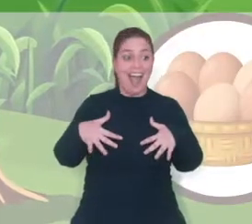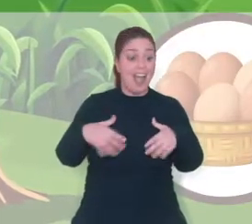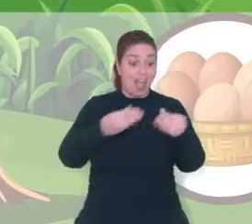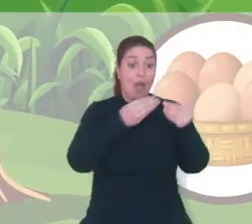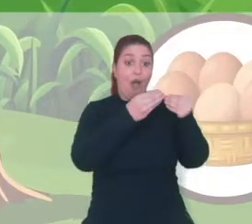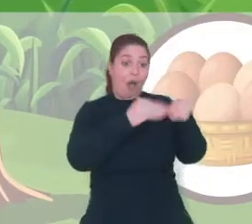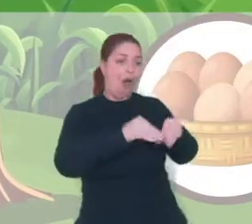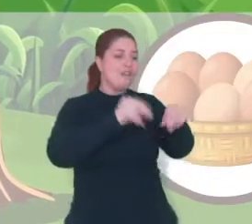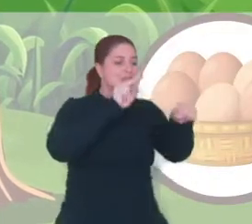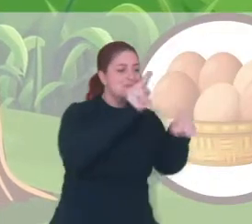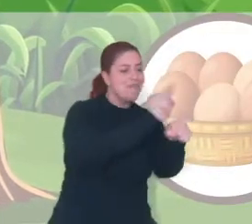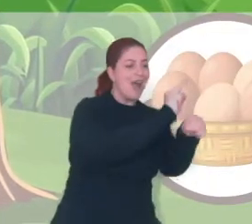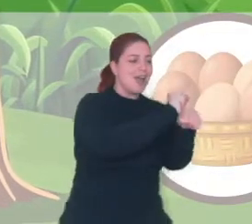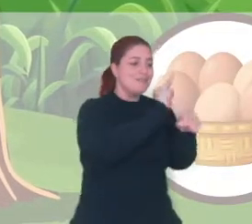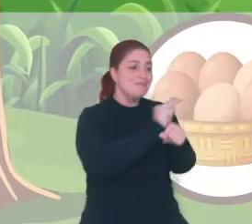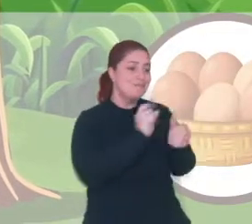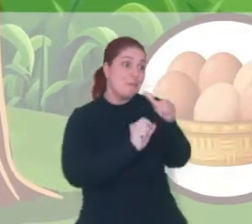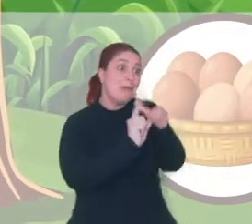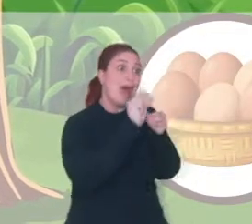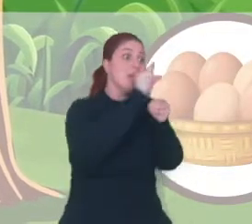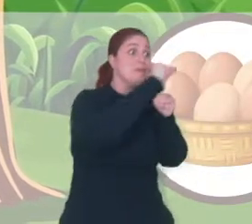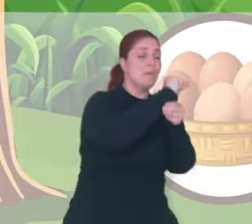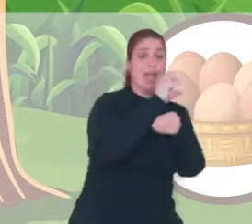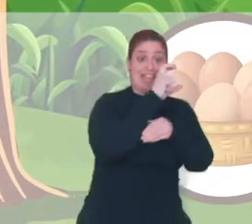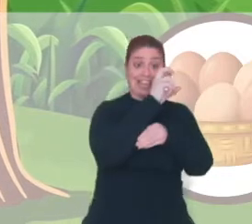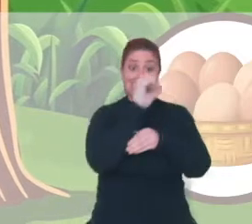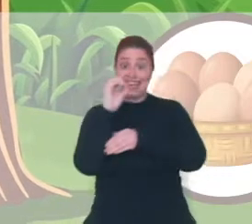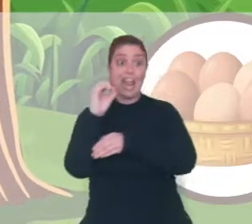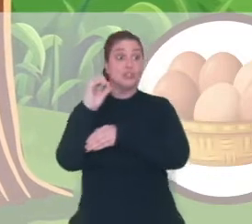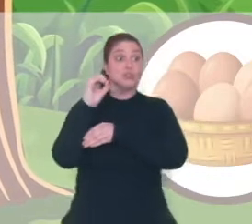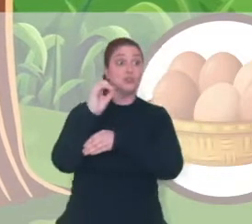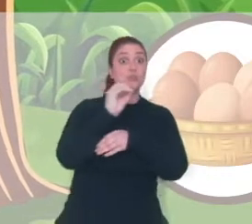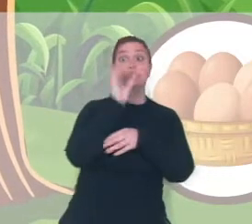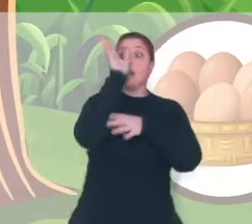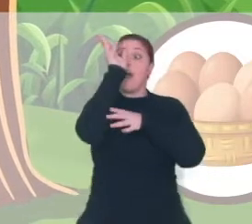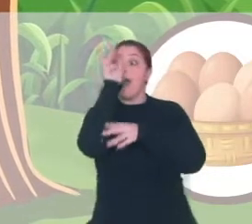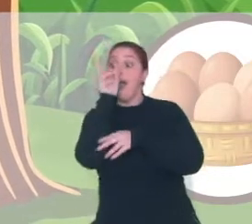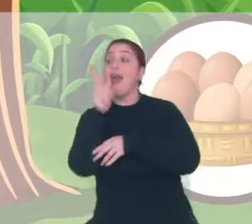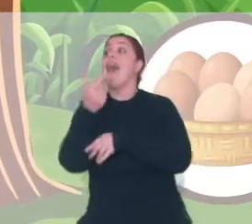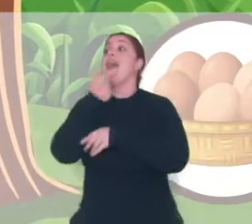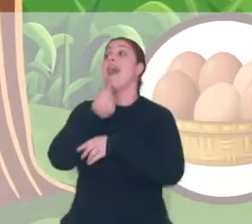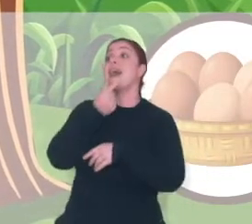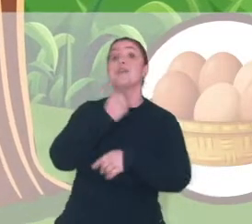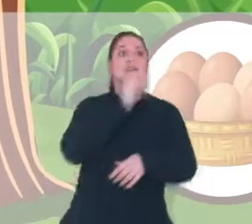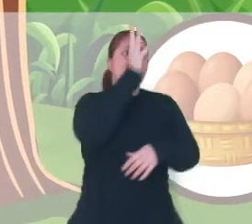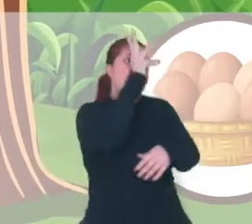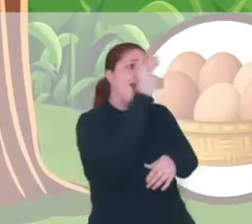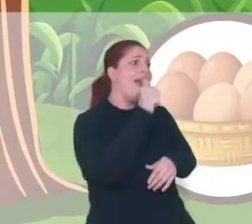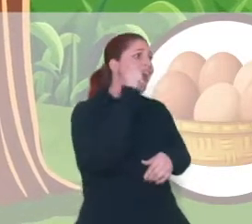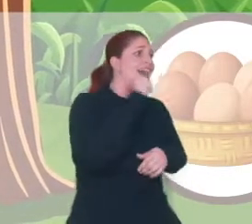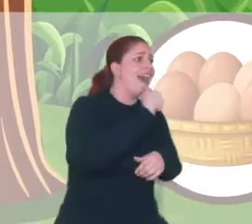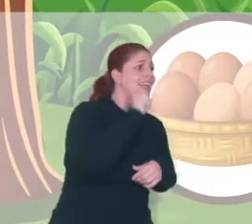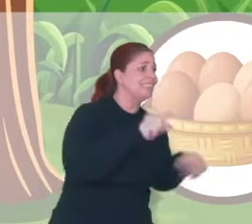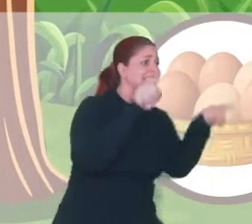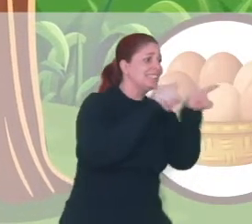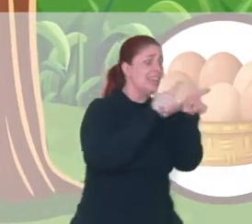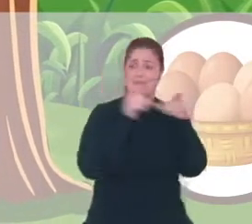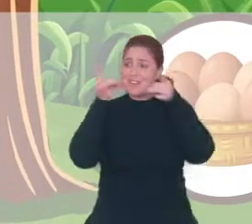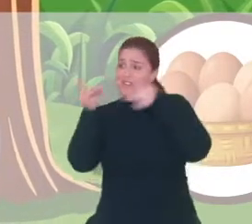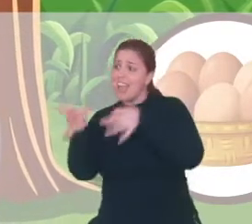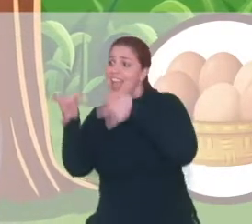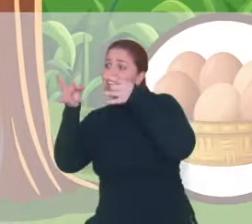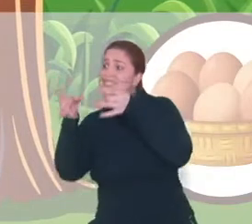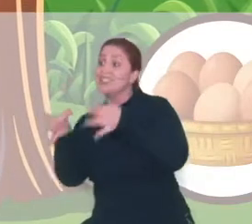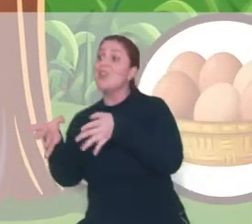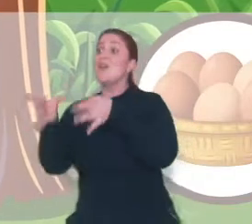Choco tudo e lá me vem 500 galos e mais outro tanto de galinhas também. Vendo os galos